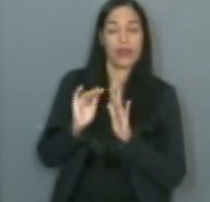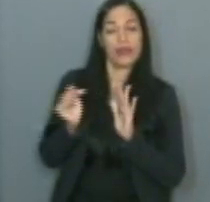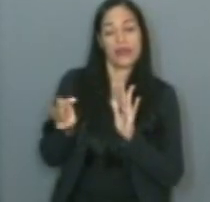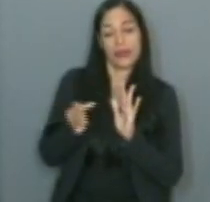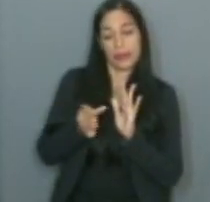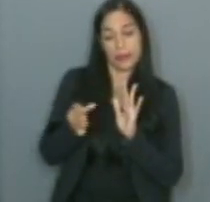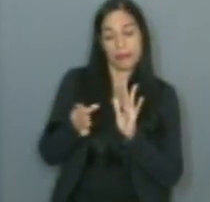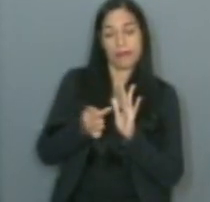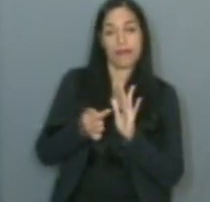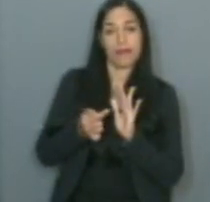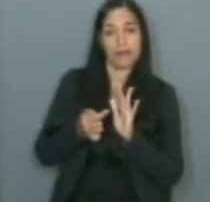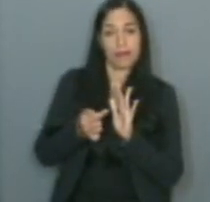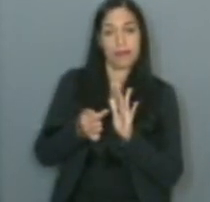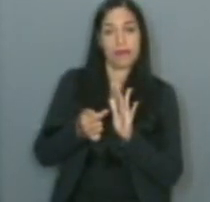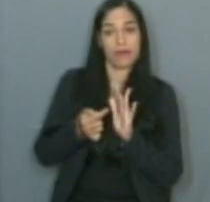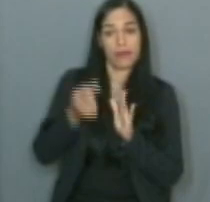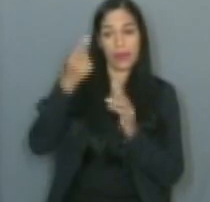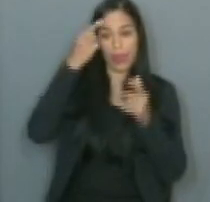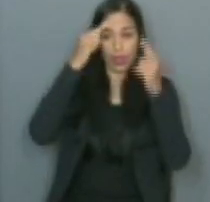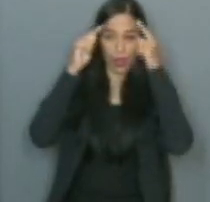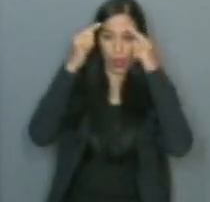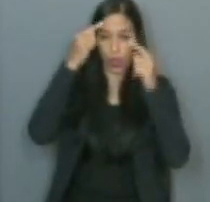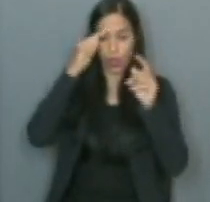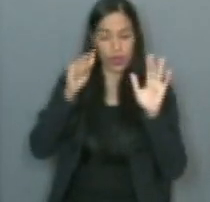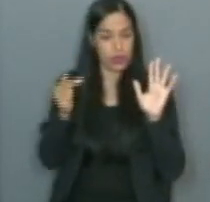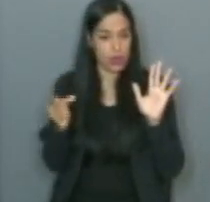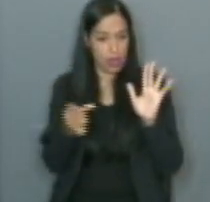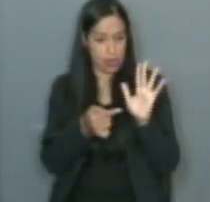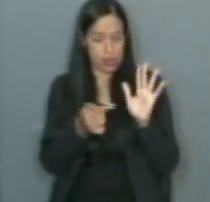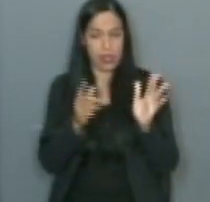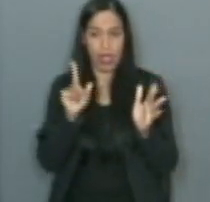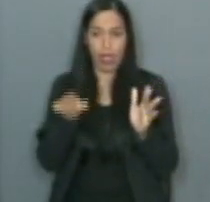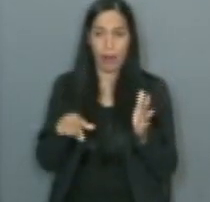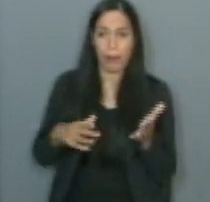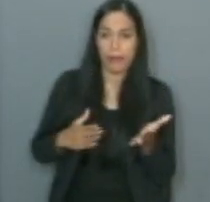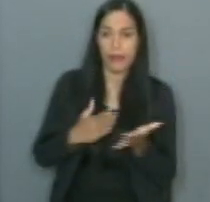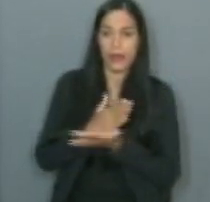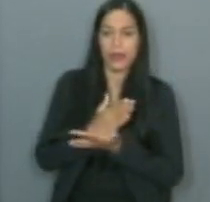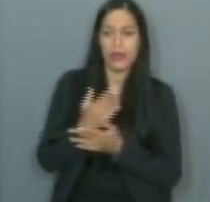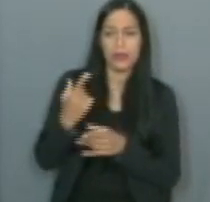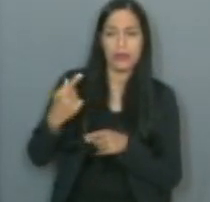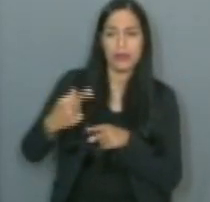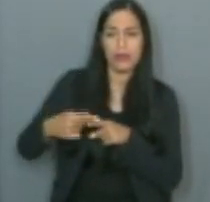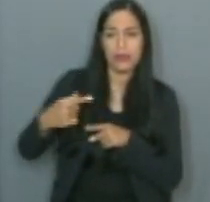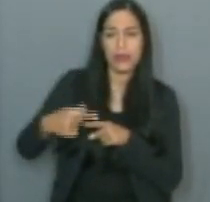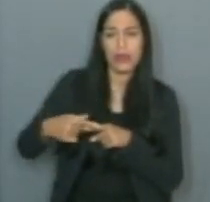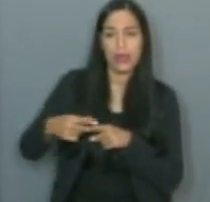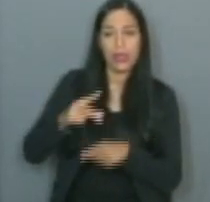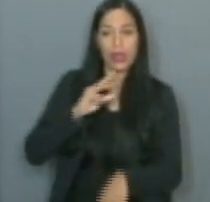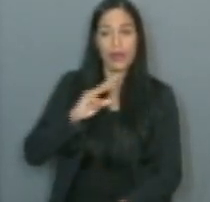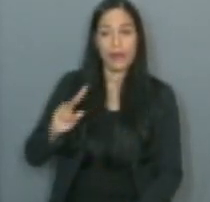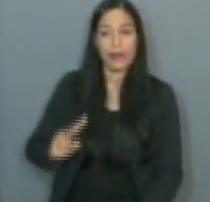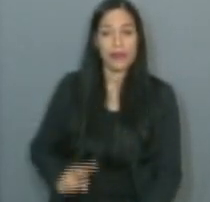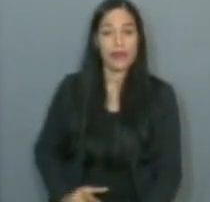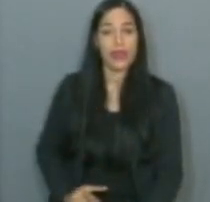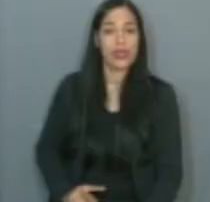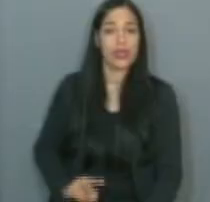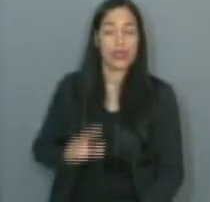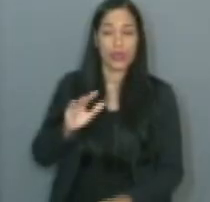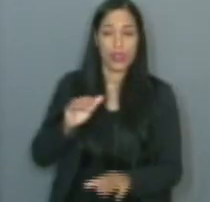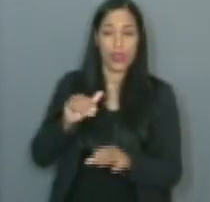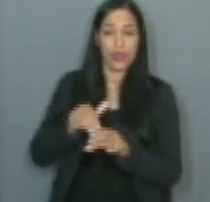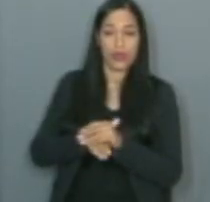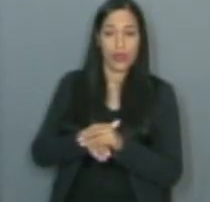recorte literalmente ideológico, esse é aprovado. Por quê? porque a vereadora, infelizmente, vota